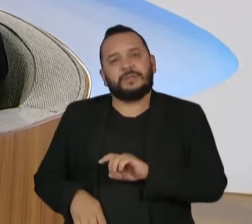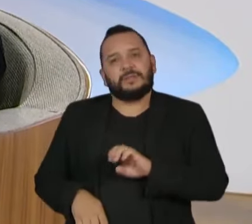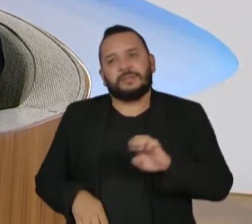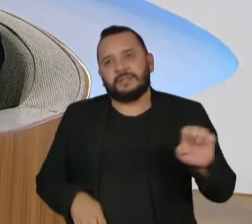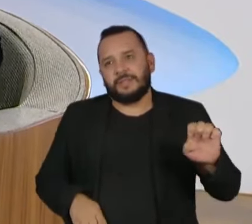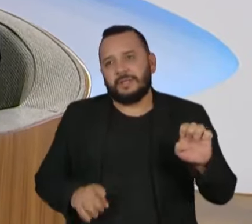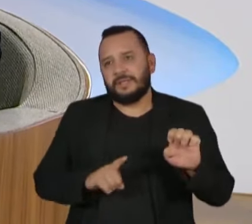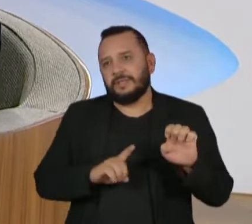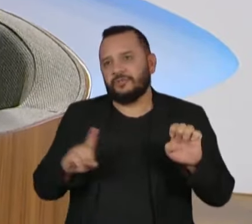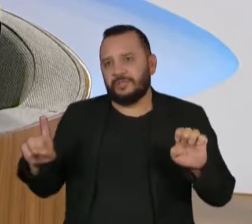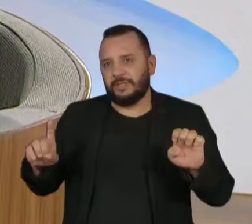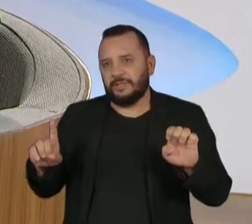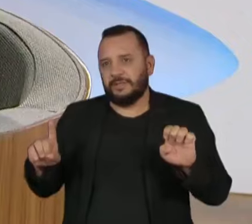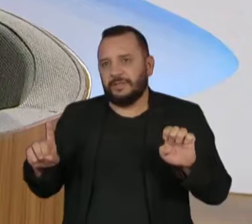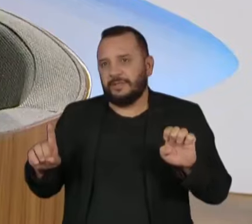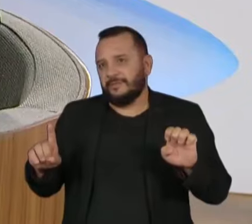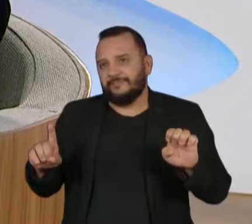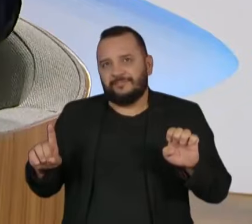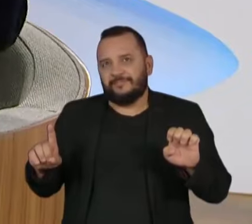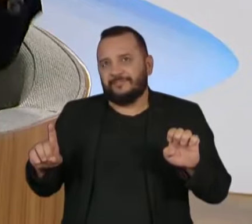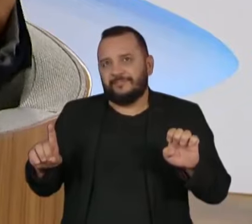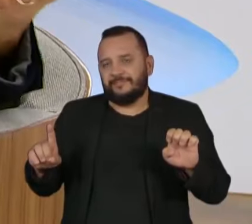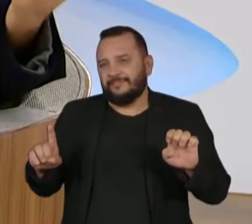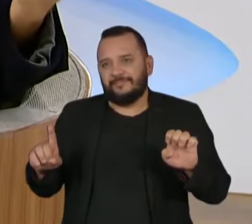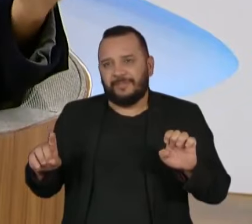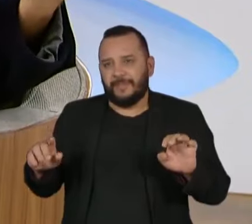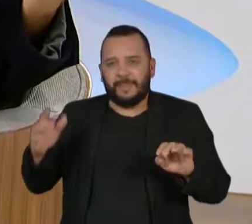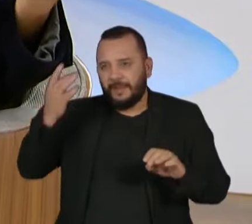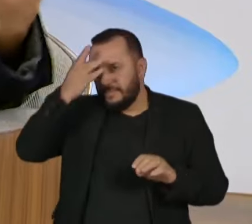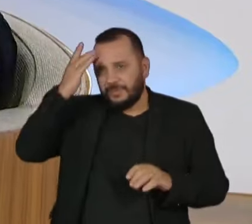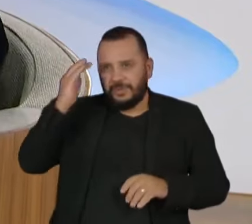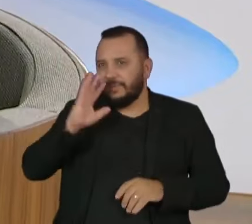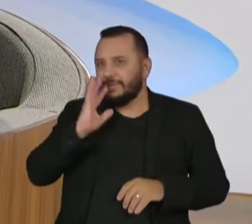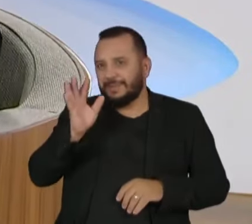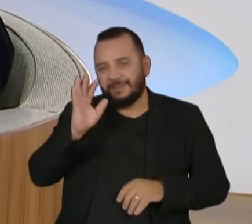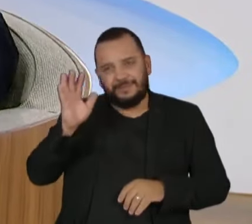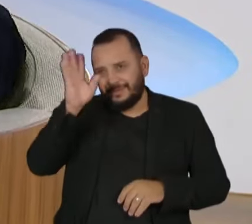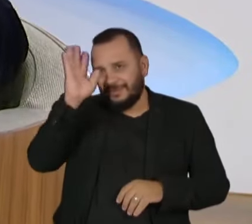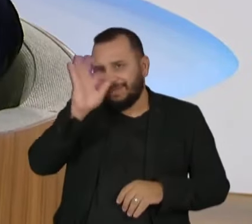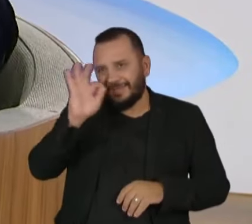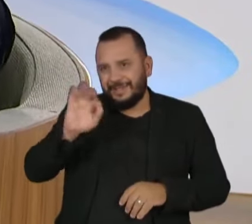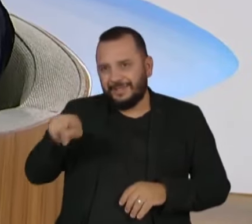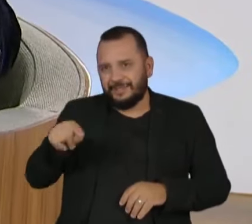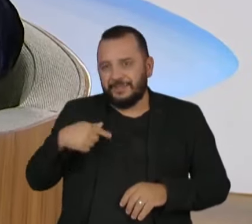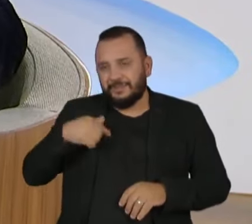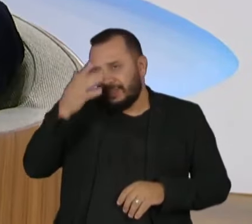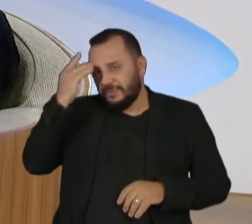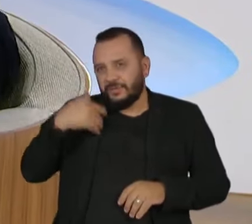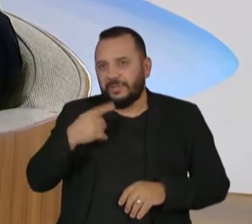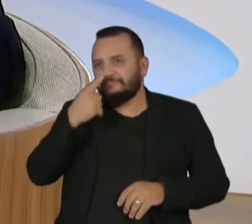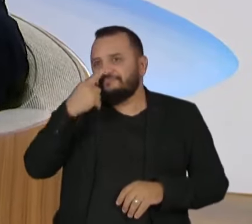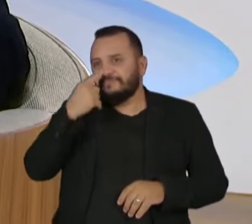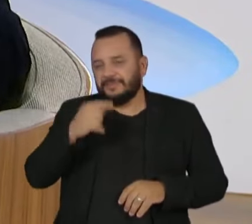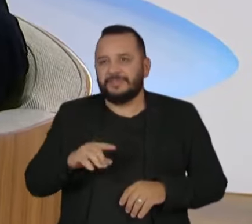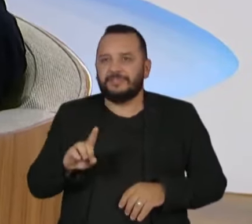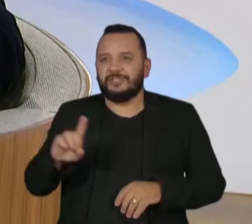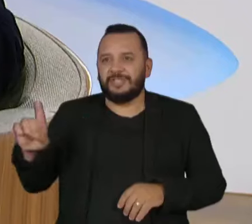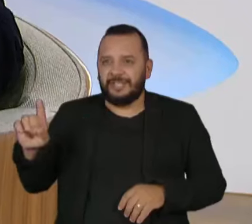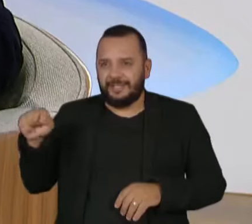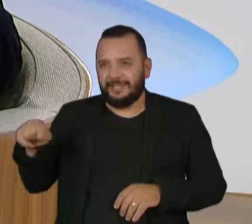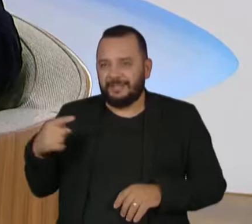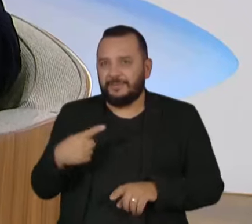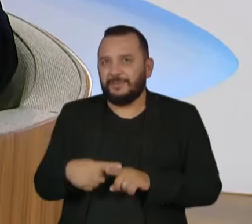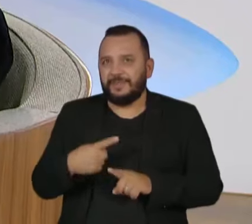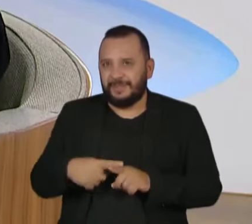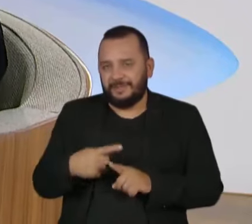era algo que muito distante da realidade dessas pessoas nós temos pessoas que se identificavam como direita Muito provavelmente eh